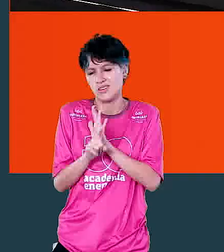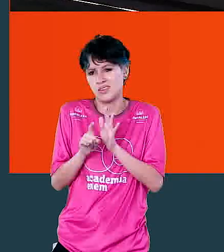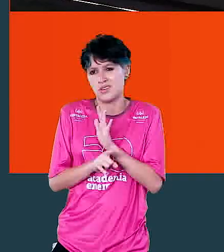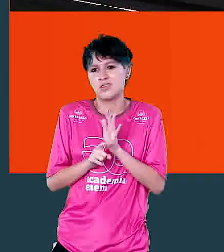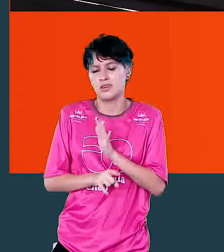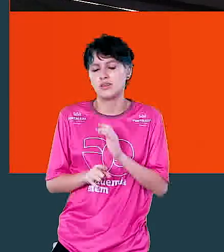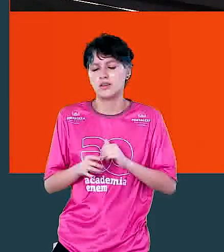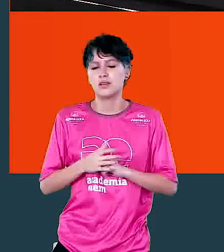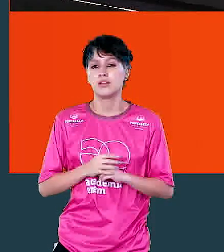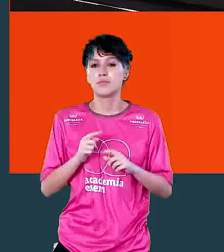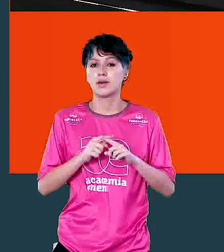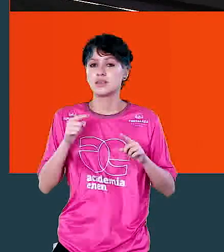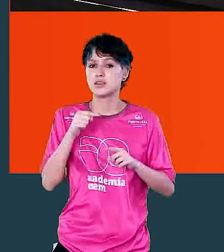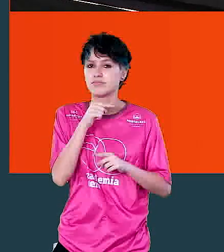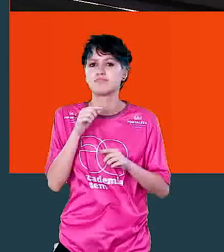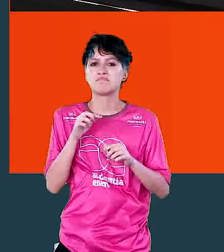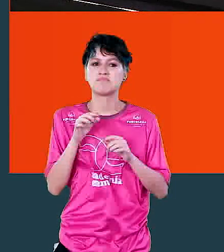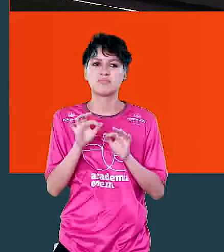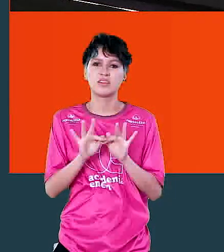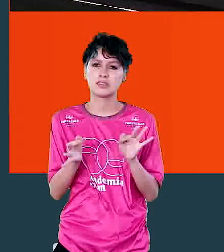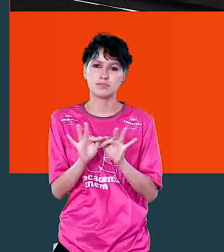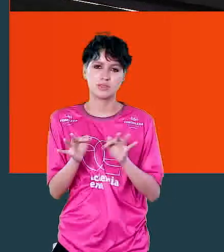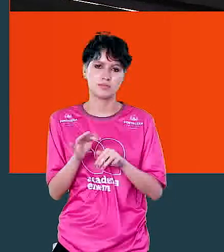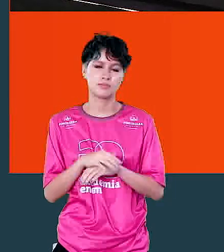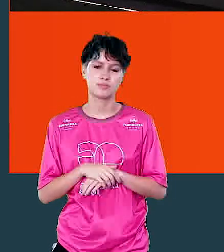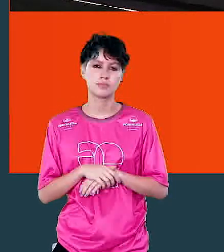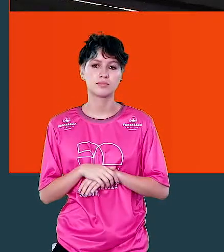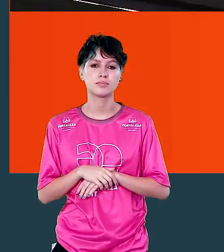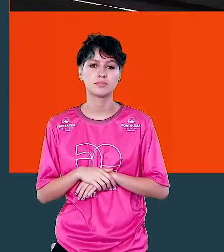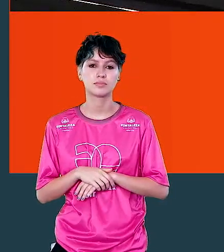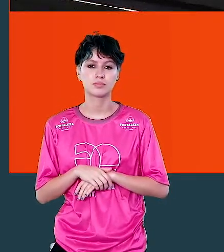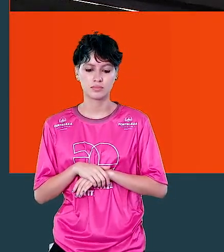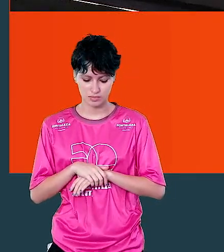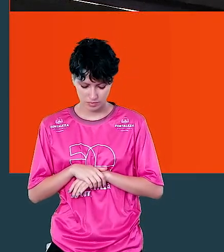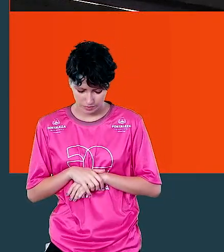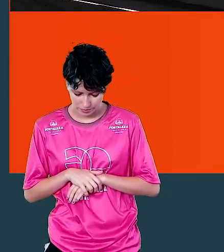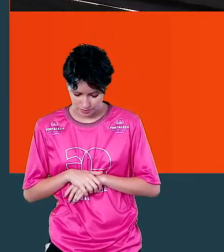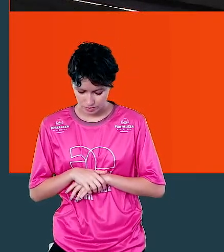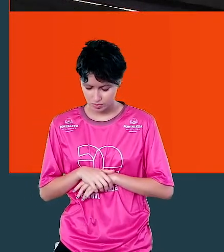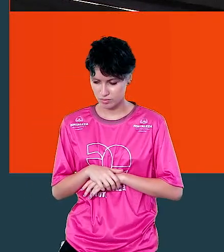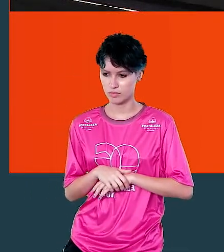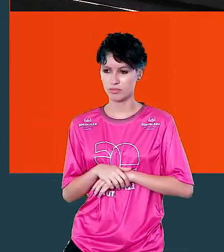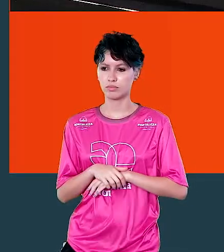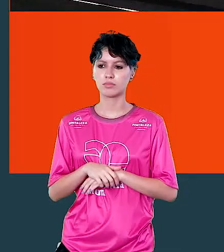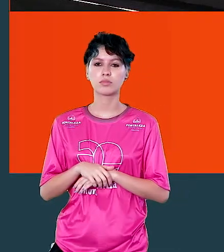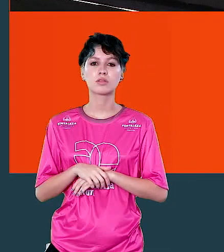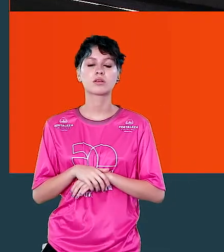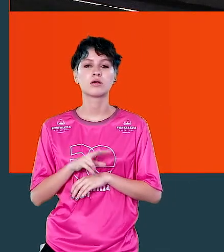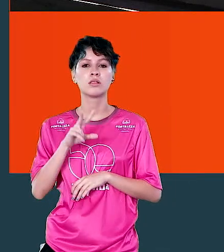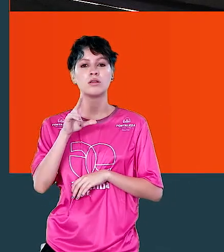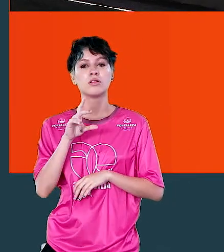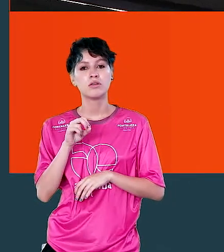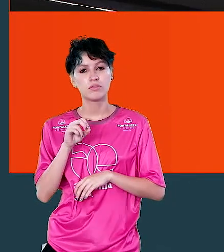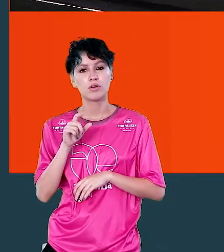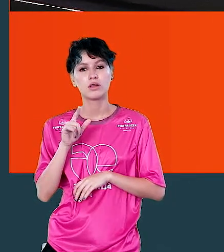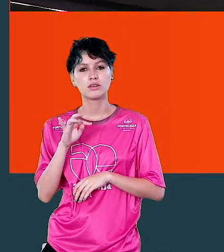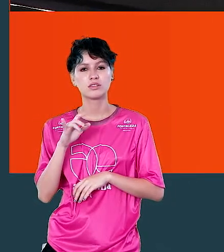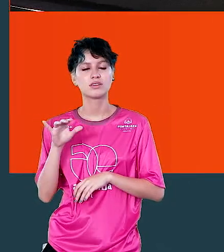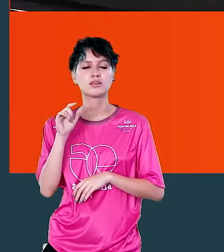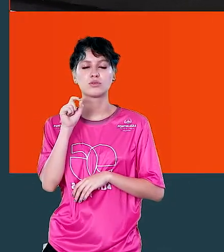Tá, mas a gente está falando de volatilidade. É a capacidade da substância se transformar nisso